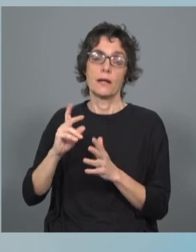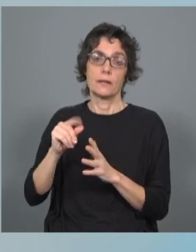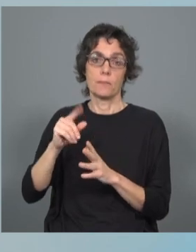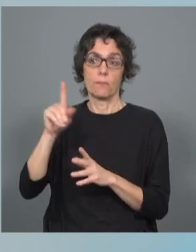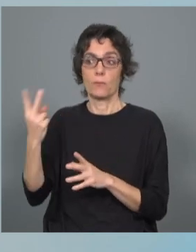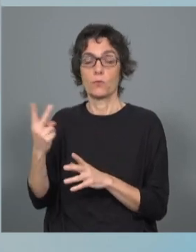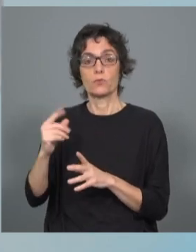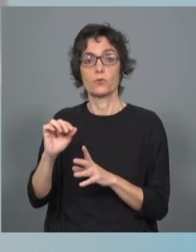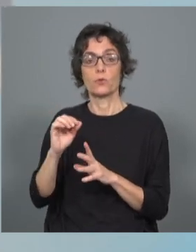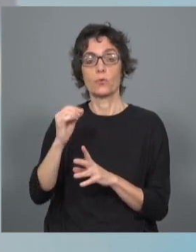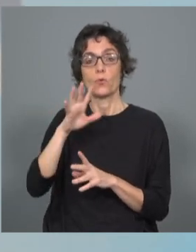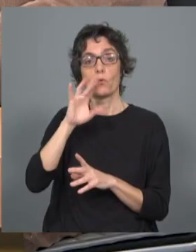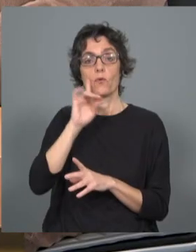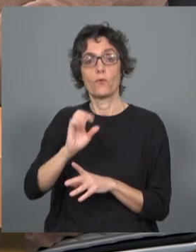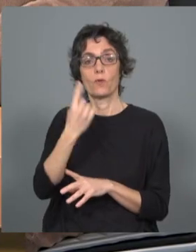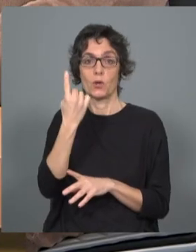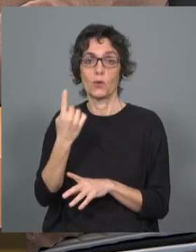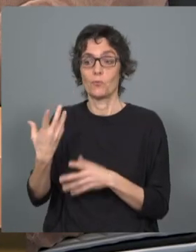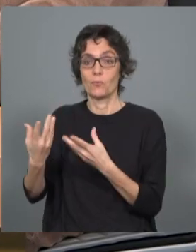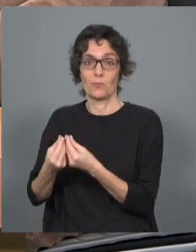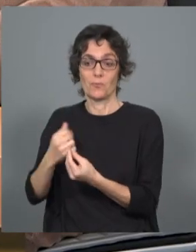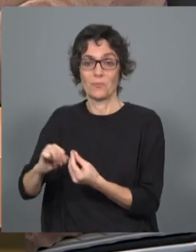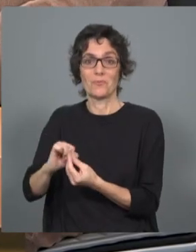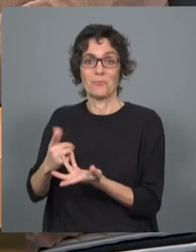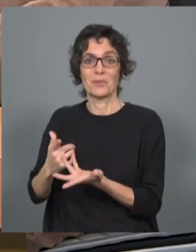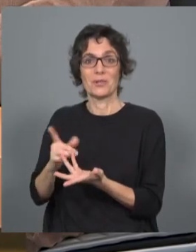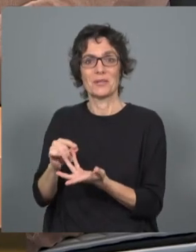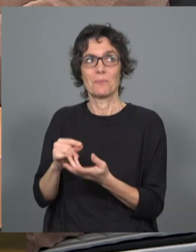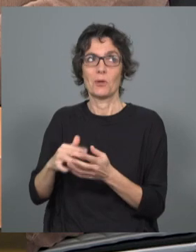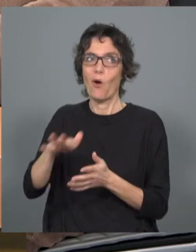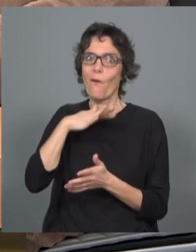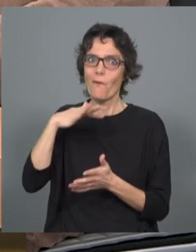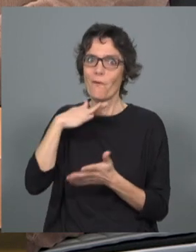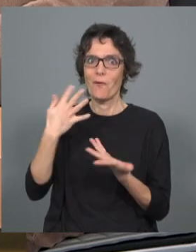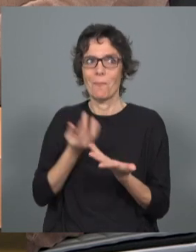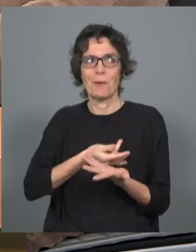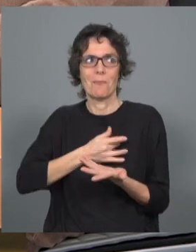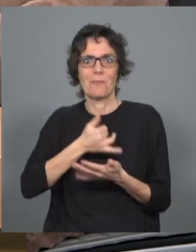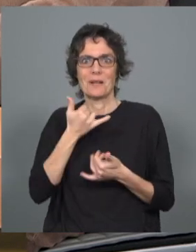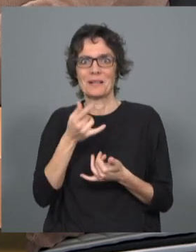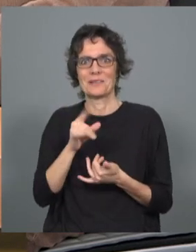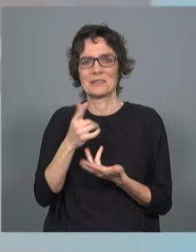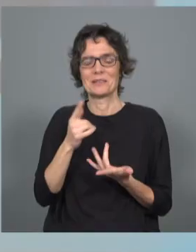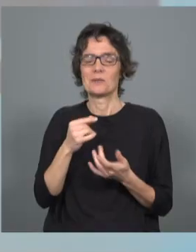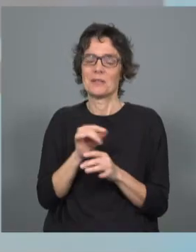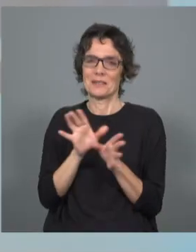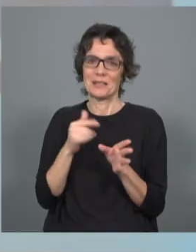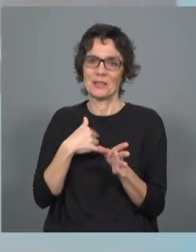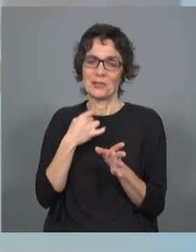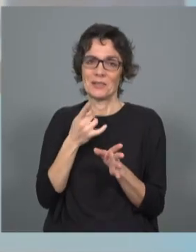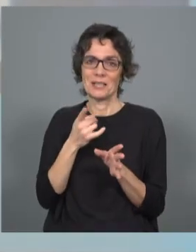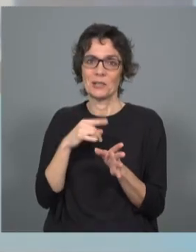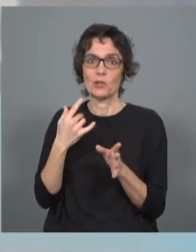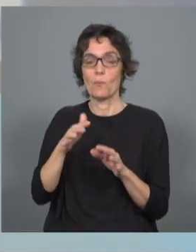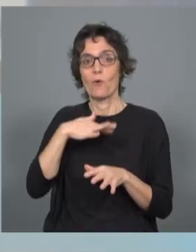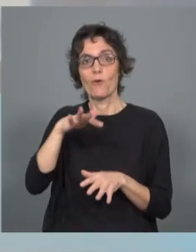eu diria, se quisermos pensar um bocadinho neste conceito de uma família Amoris Laetitia, sim, eu costumo dizer que somos uma família a 2